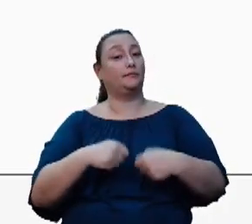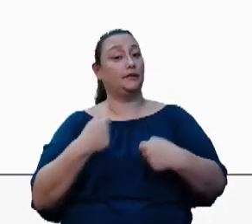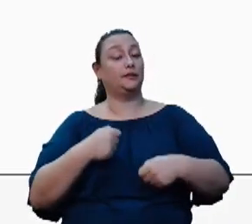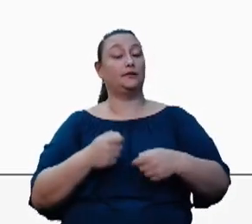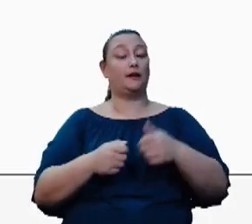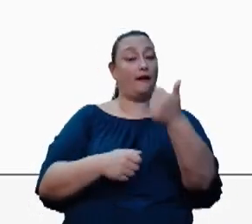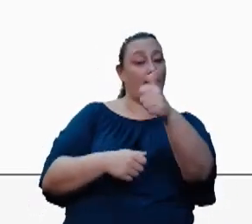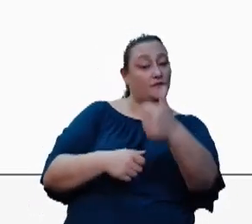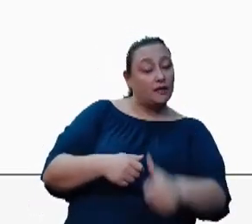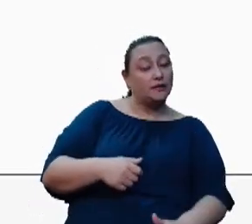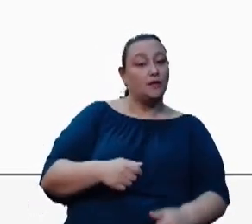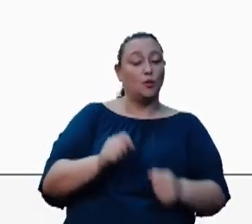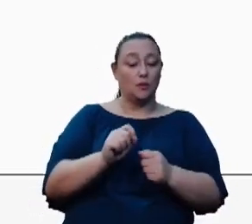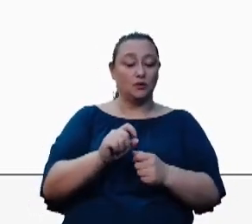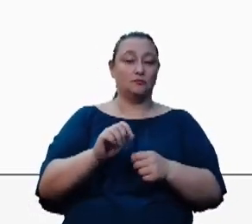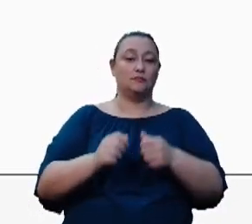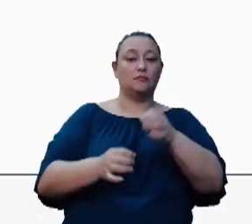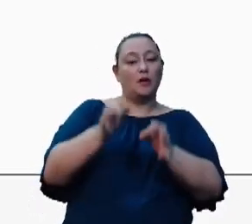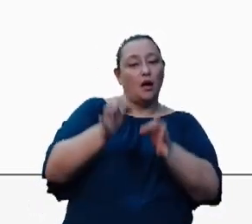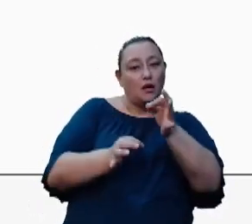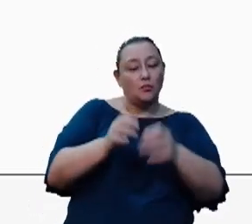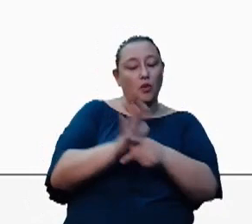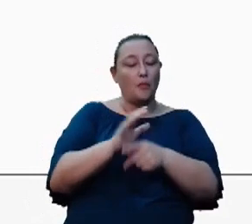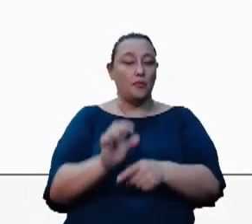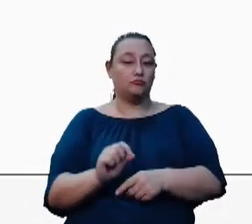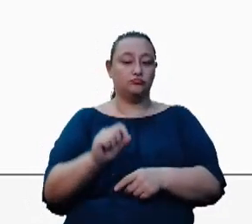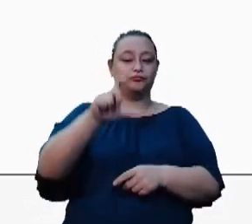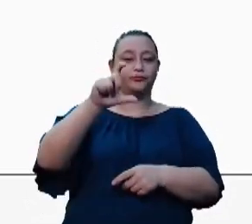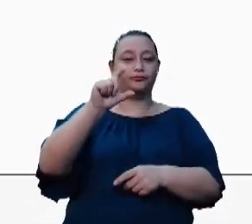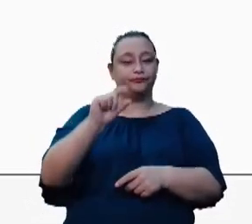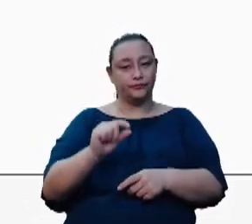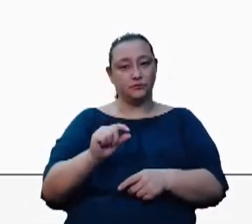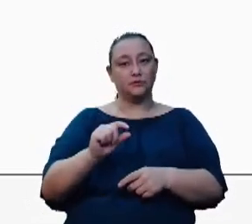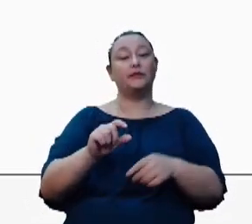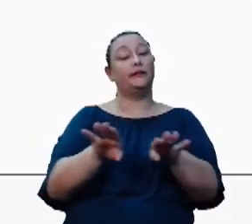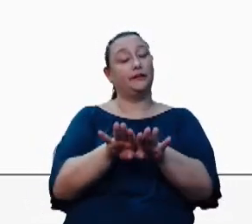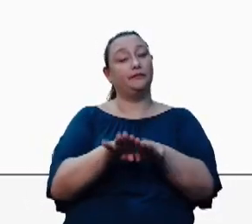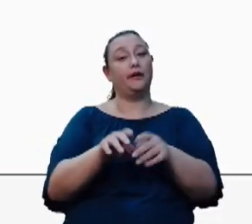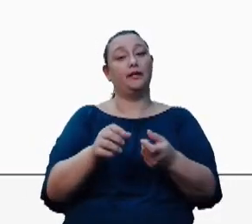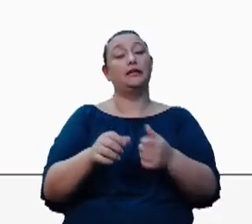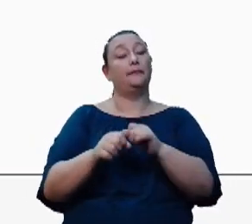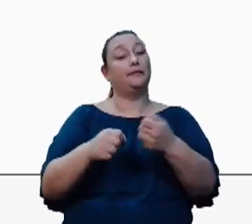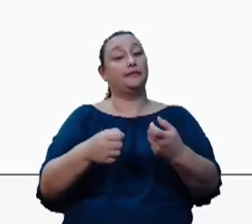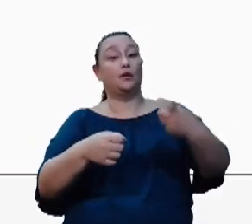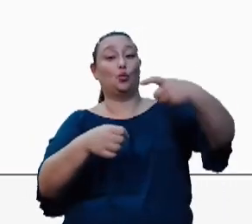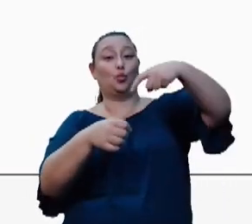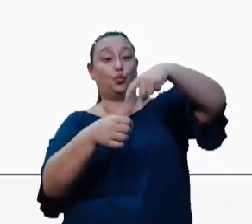avaliado para ajustar dose de manutenção e refil da bomba. Por tais